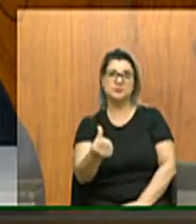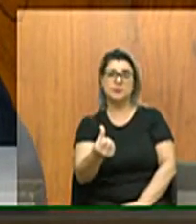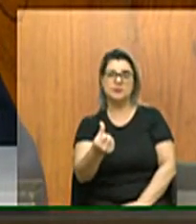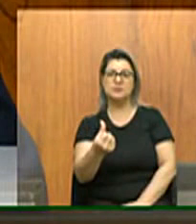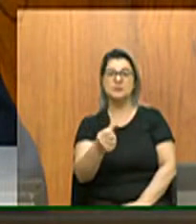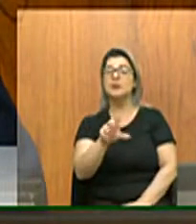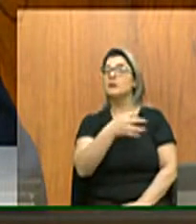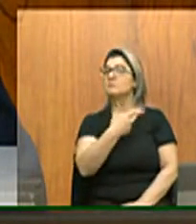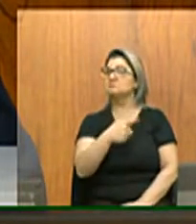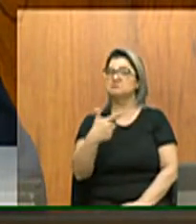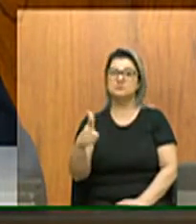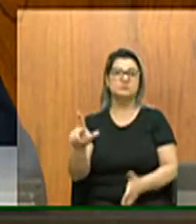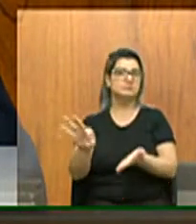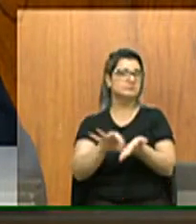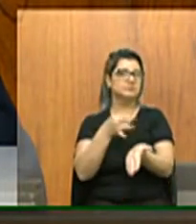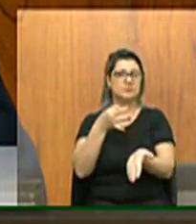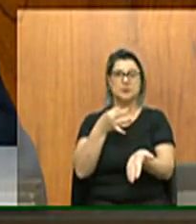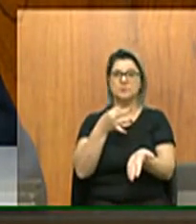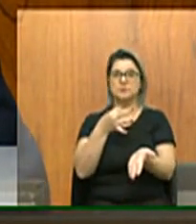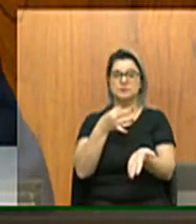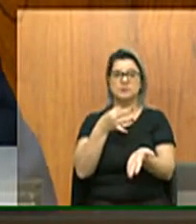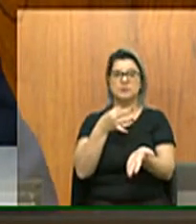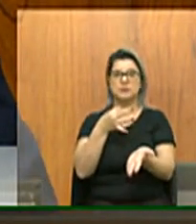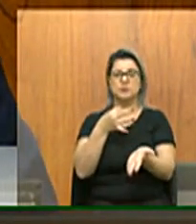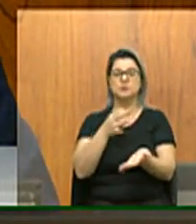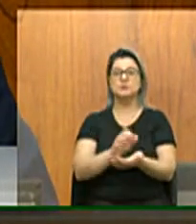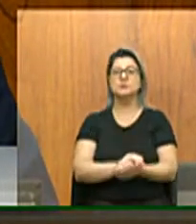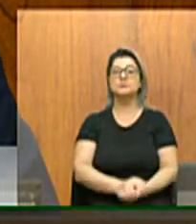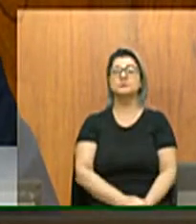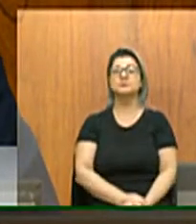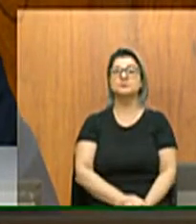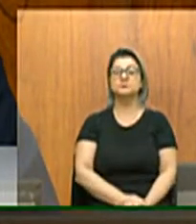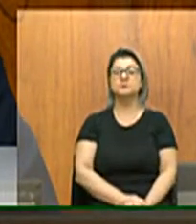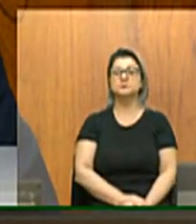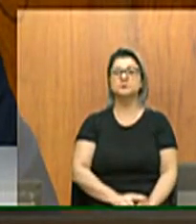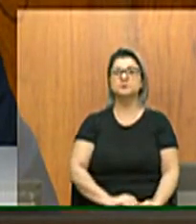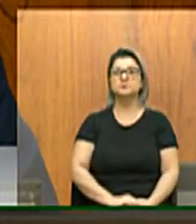temos inscritos para encaminhar.